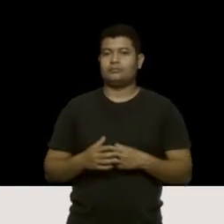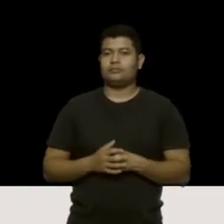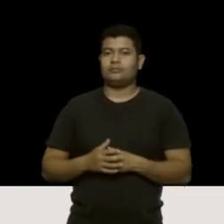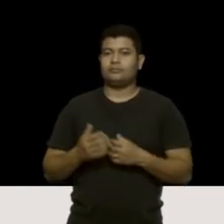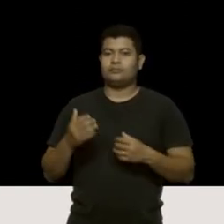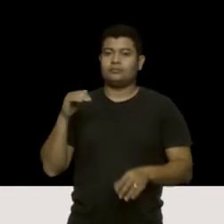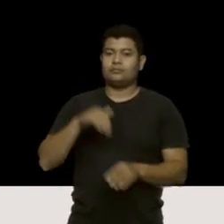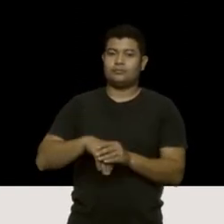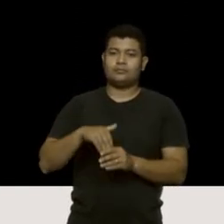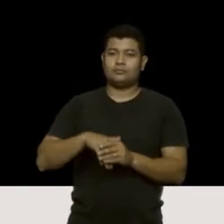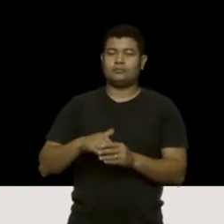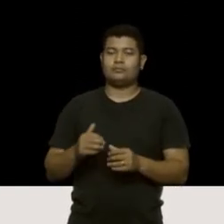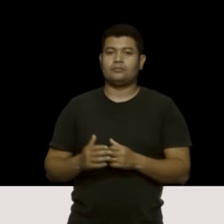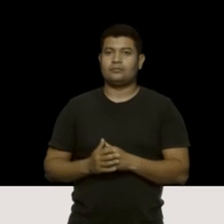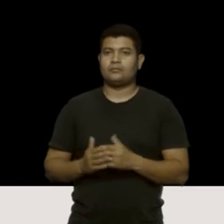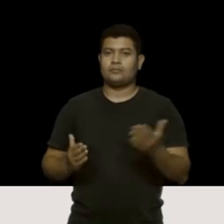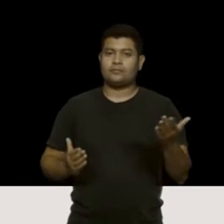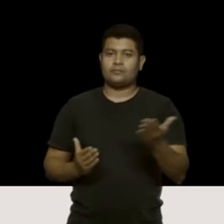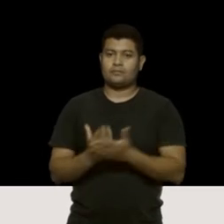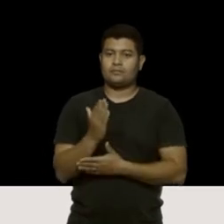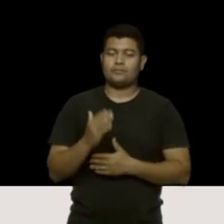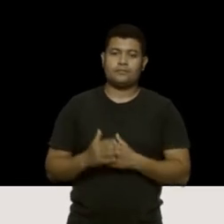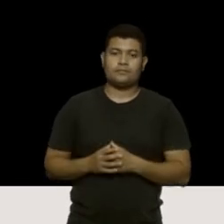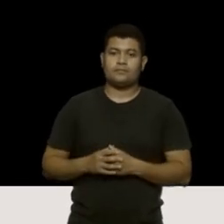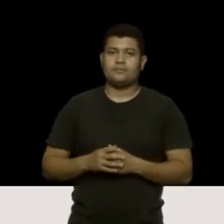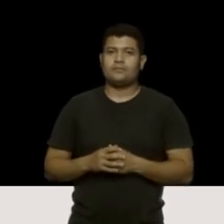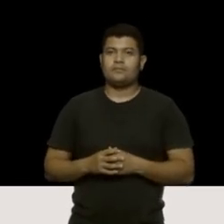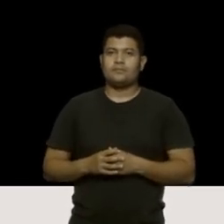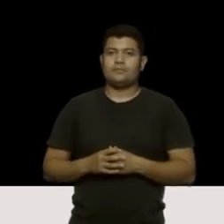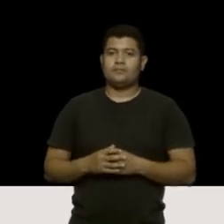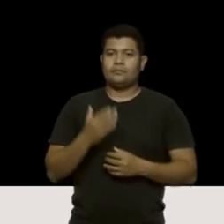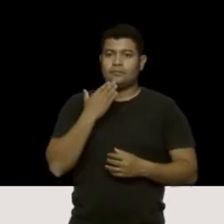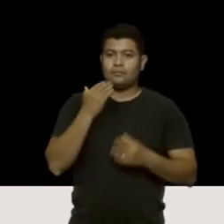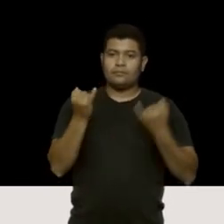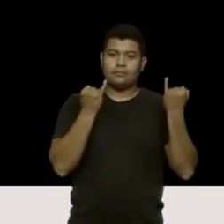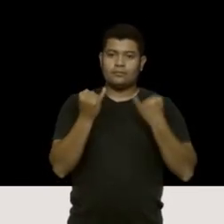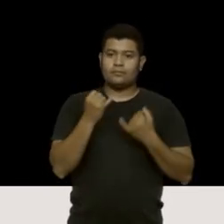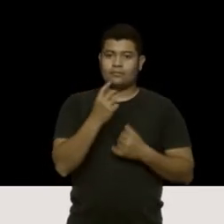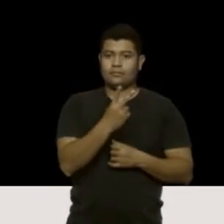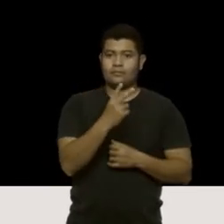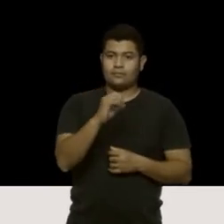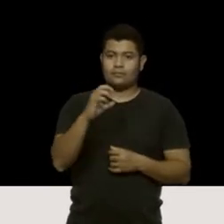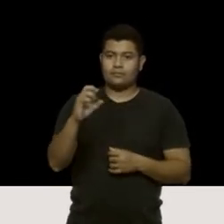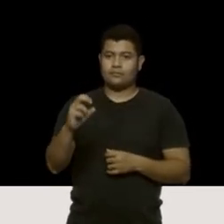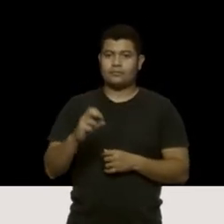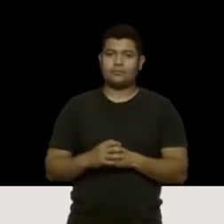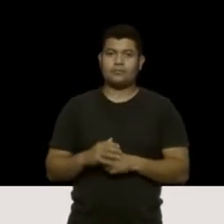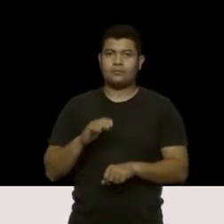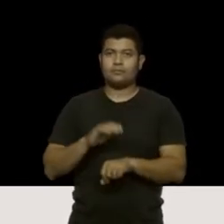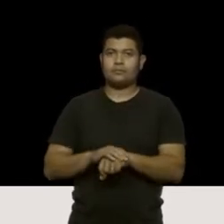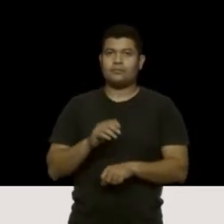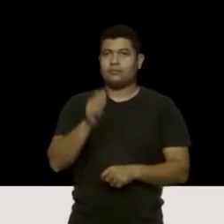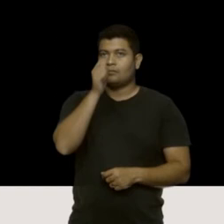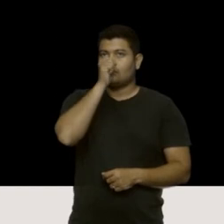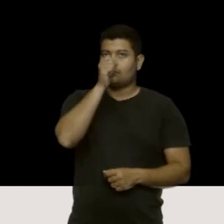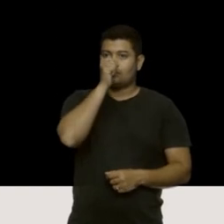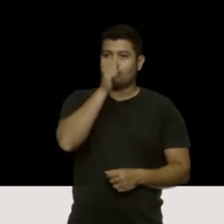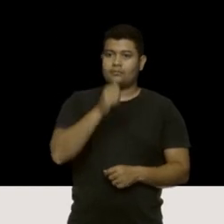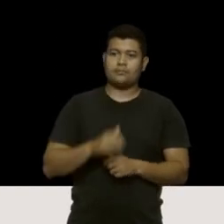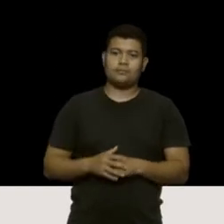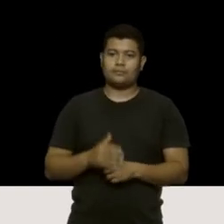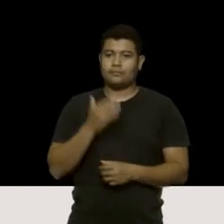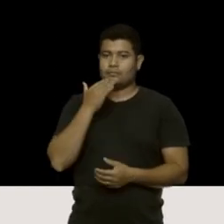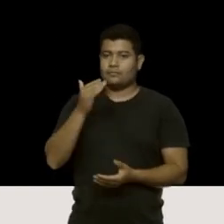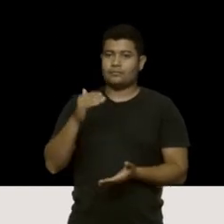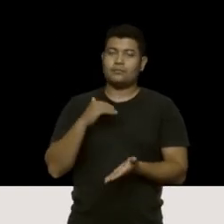em votação, aprovado. Pedido de informação 200, autor deputado João Amin,